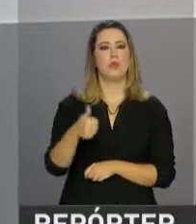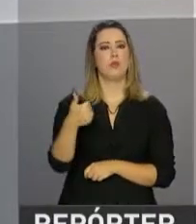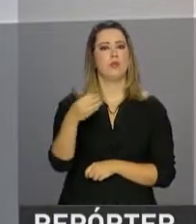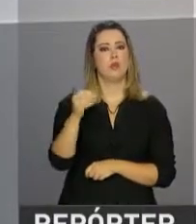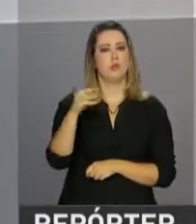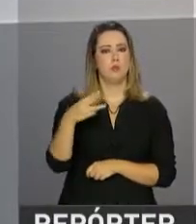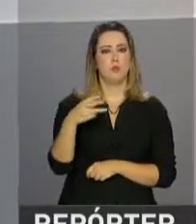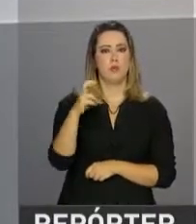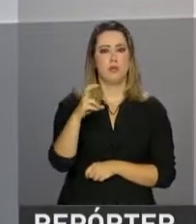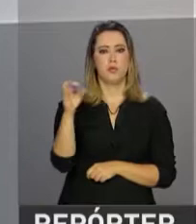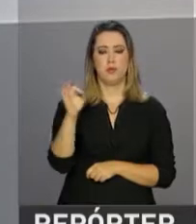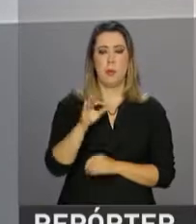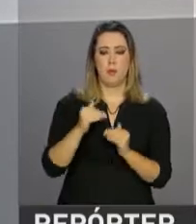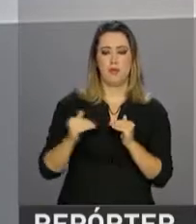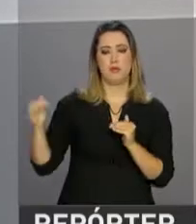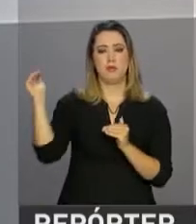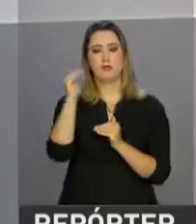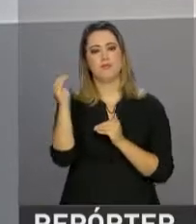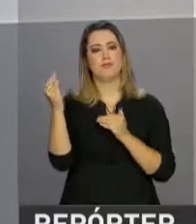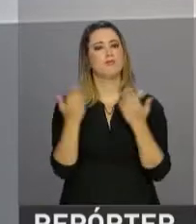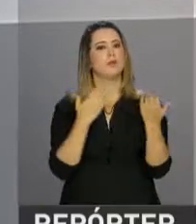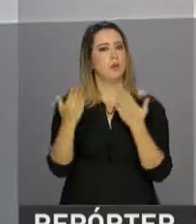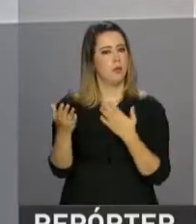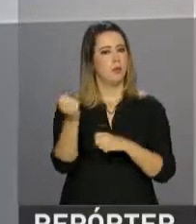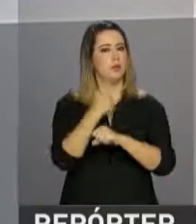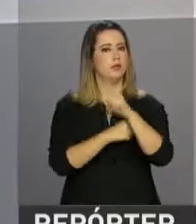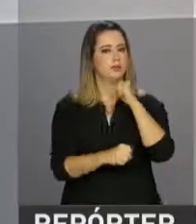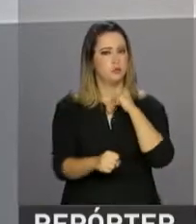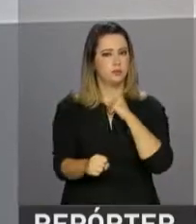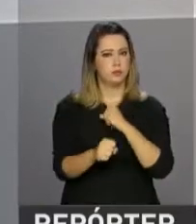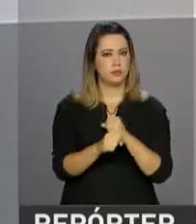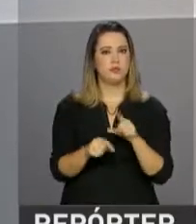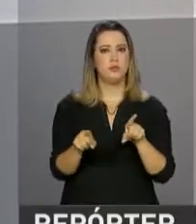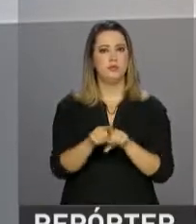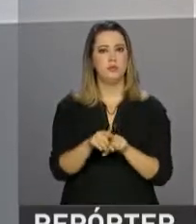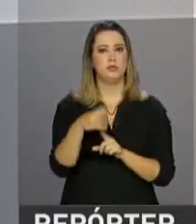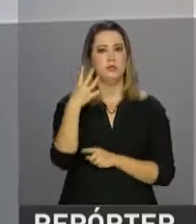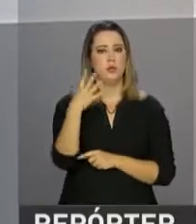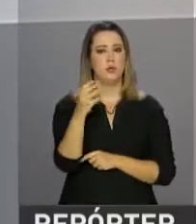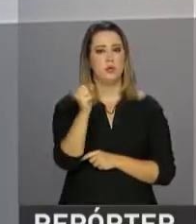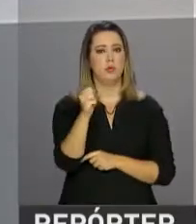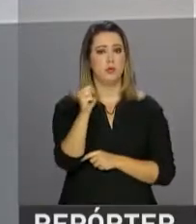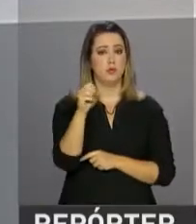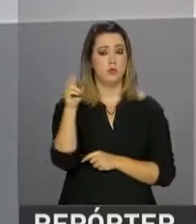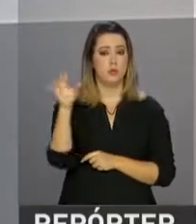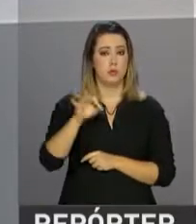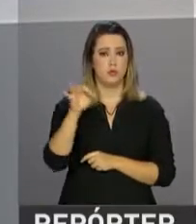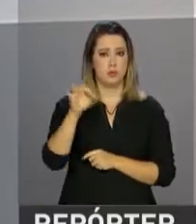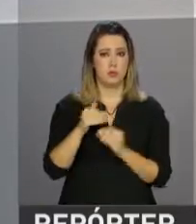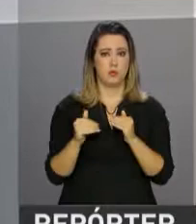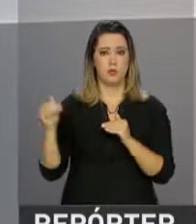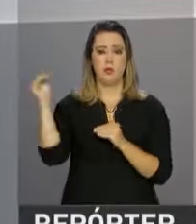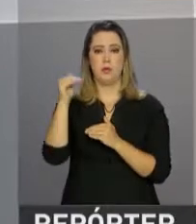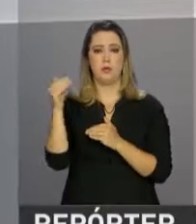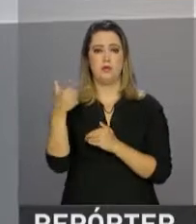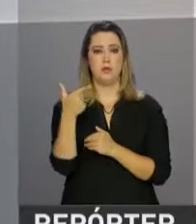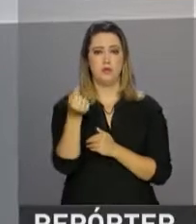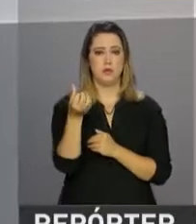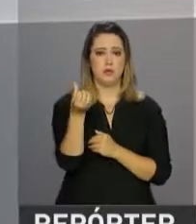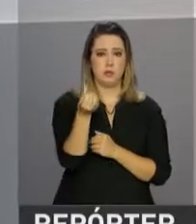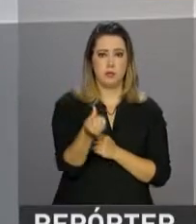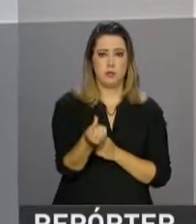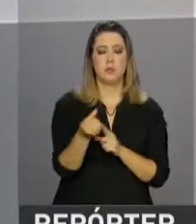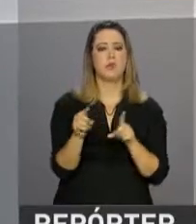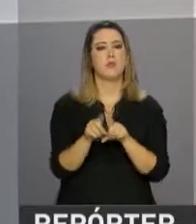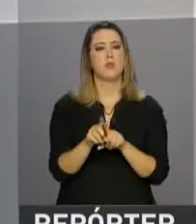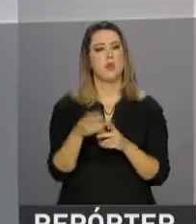35% superior ao do mesmo período em 2015 e quatrocentos e oitenta e oito por cento maior que em 2016 a